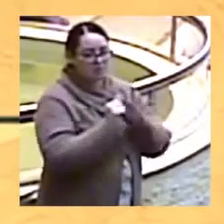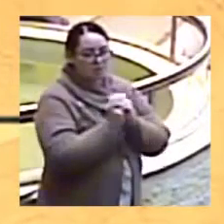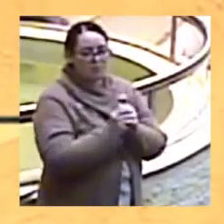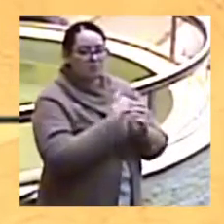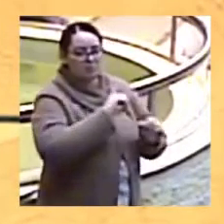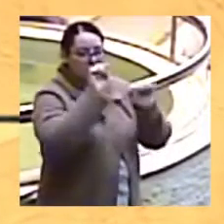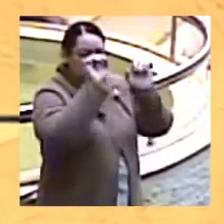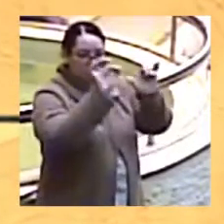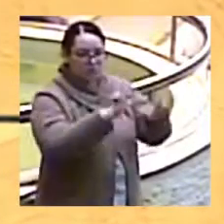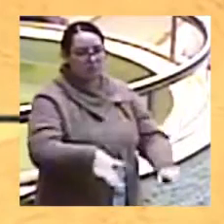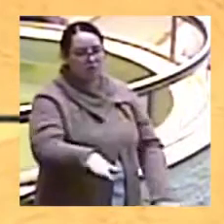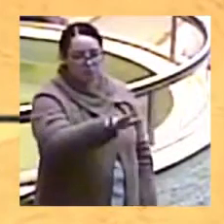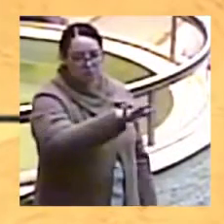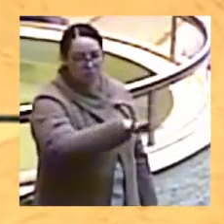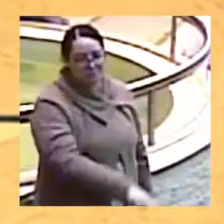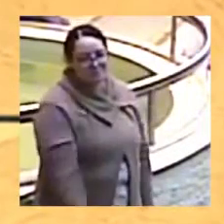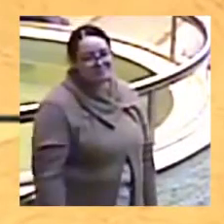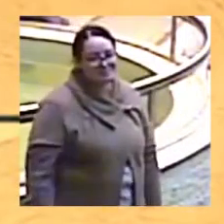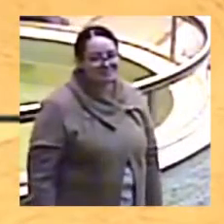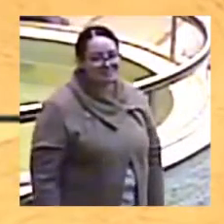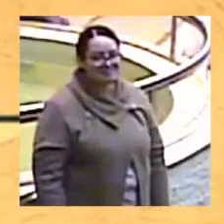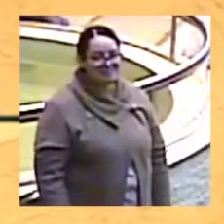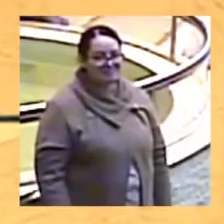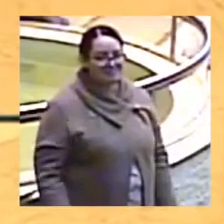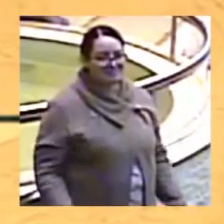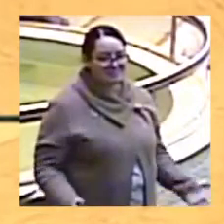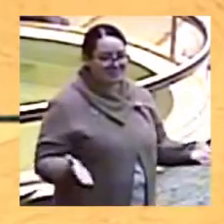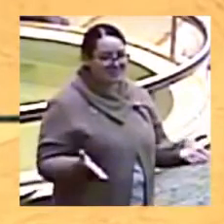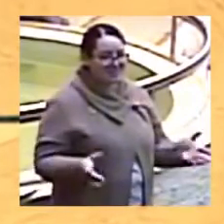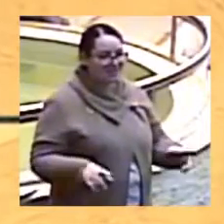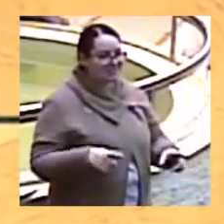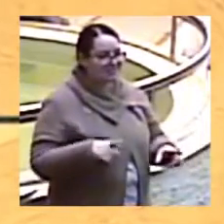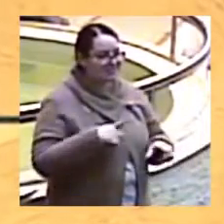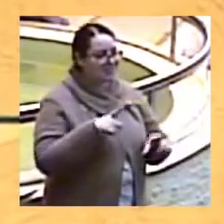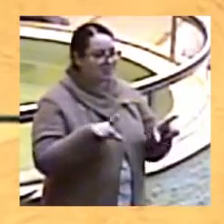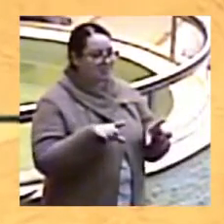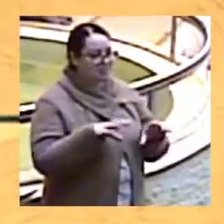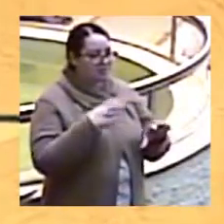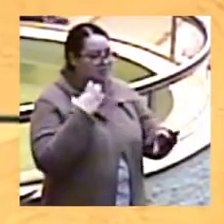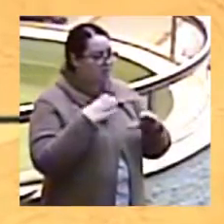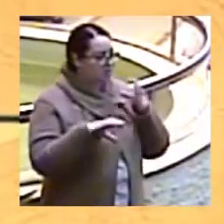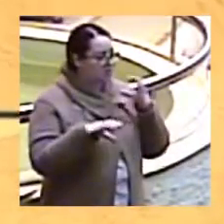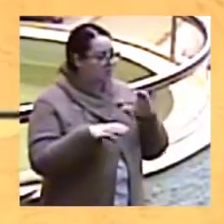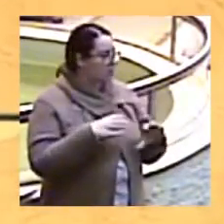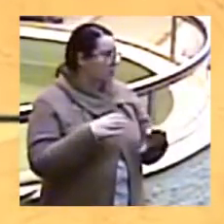abençoe a todos, amém. Nós teremos agora, o nosso cântico final, por gentileza,